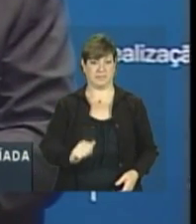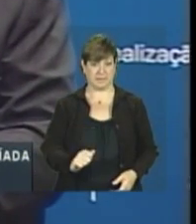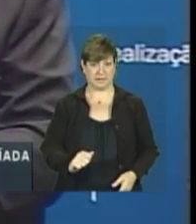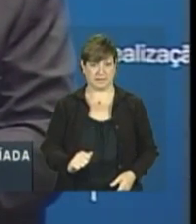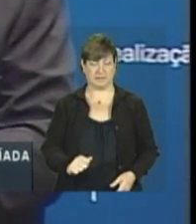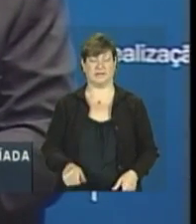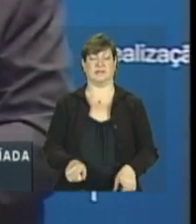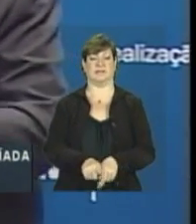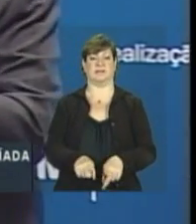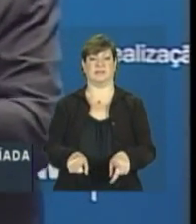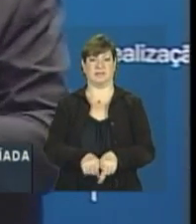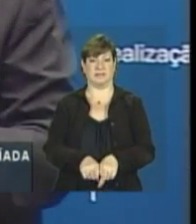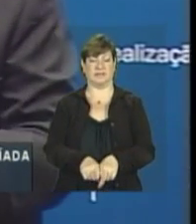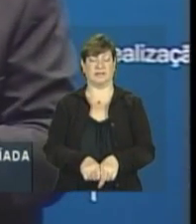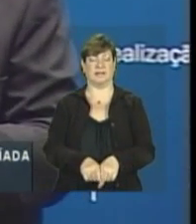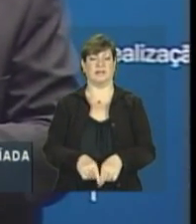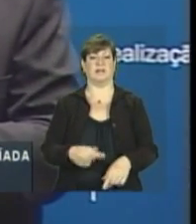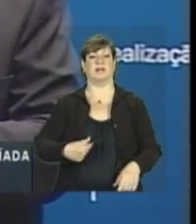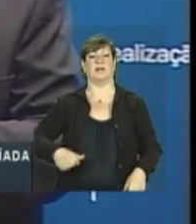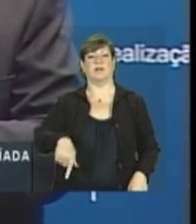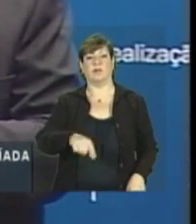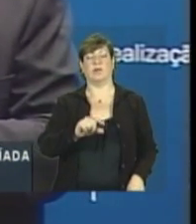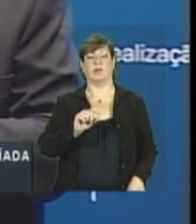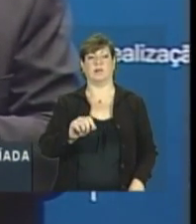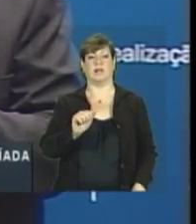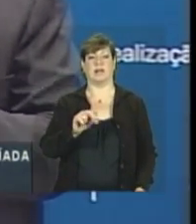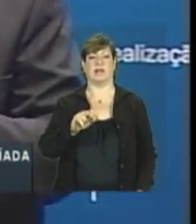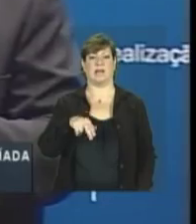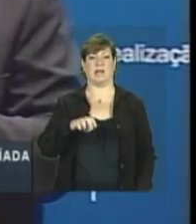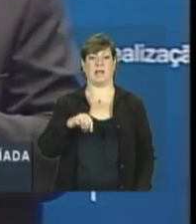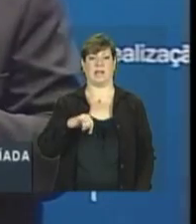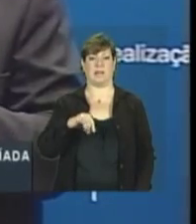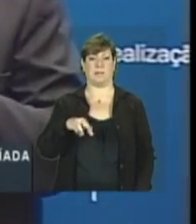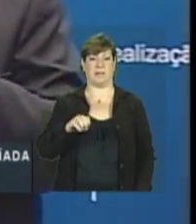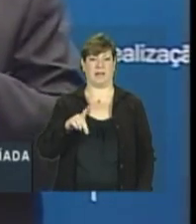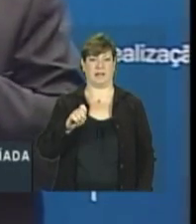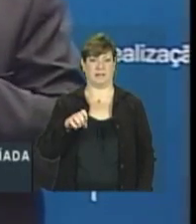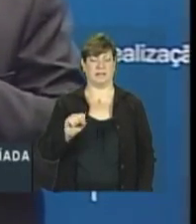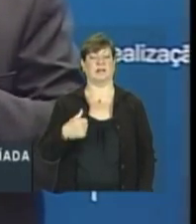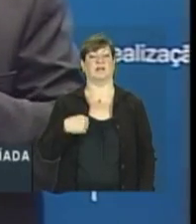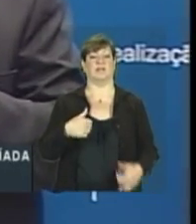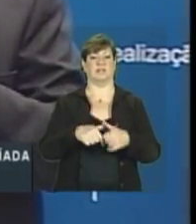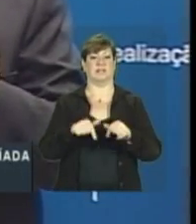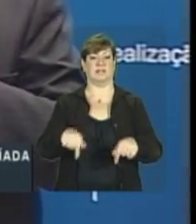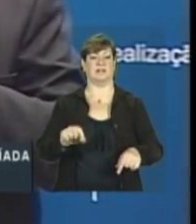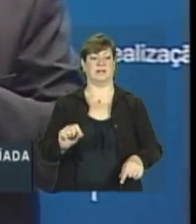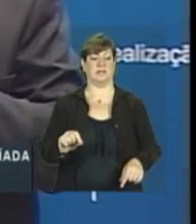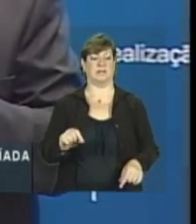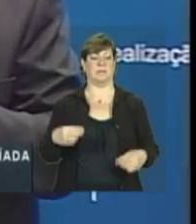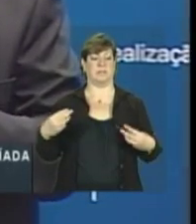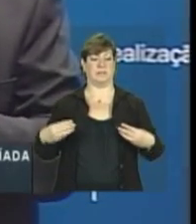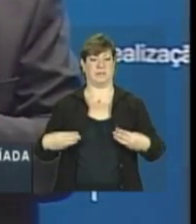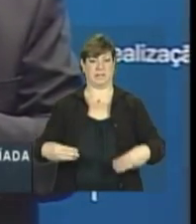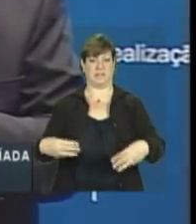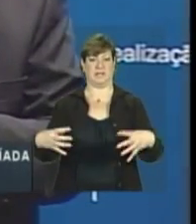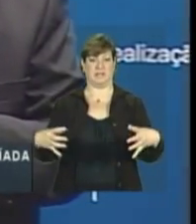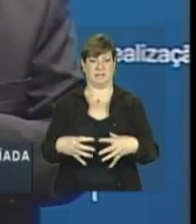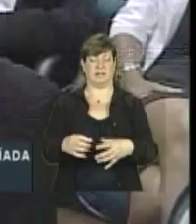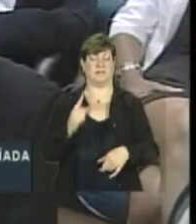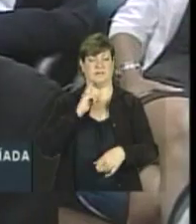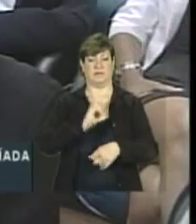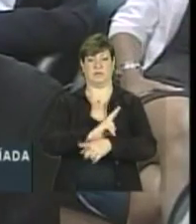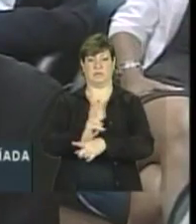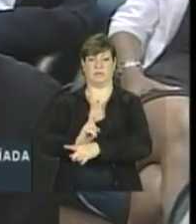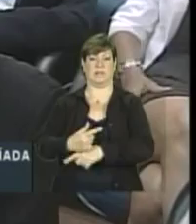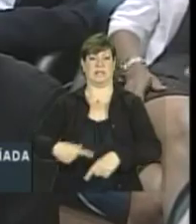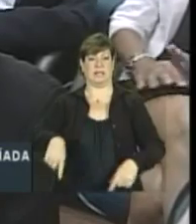de Matemática Pura e Aplicada, e também o nosso Arquimedes Silone, quem aqui no ministério faz a supervisão